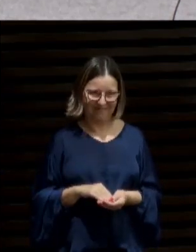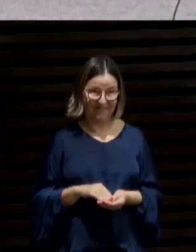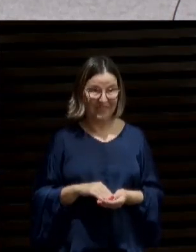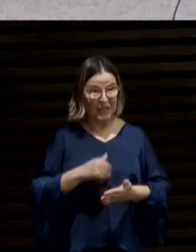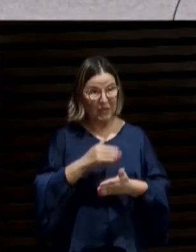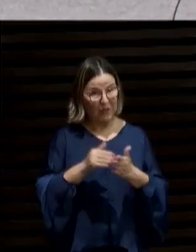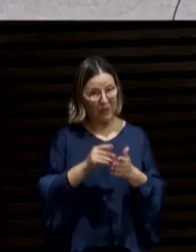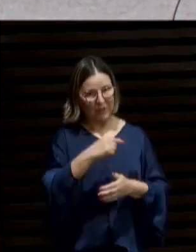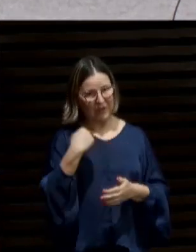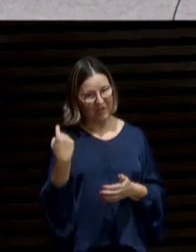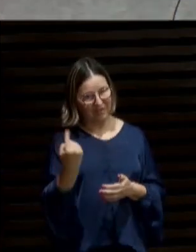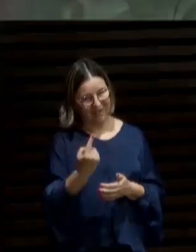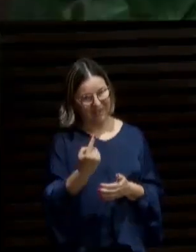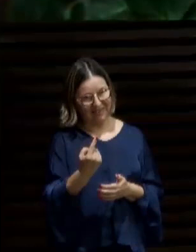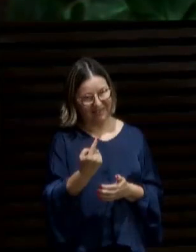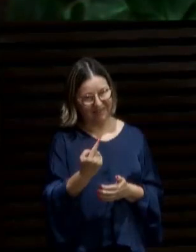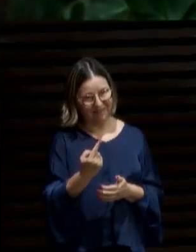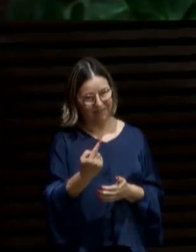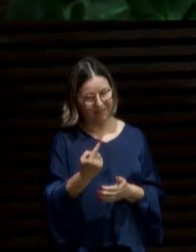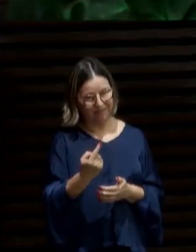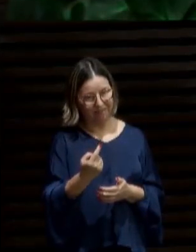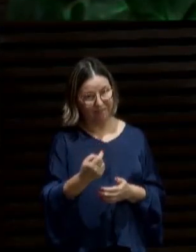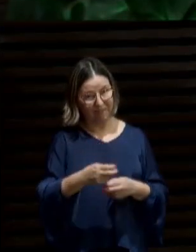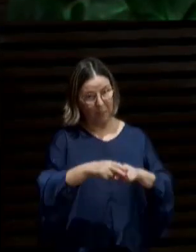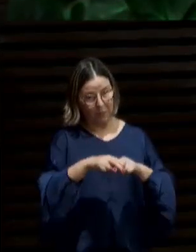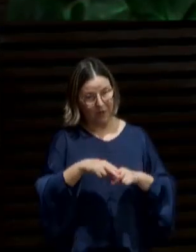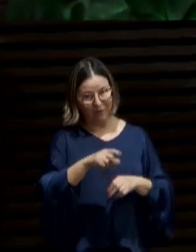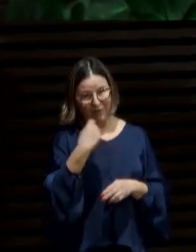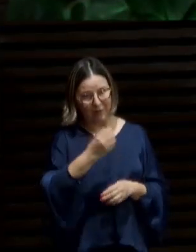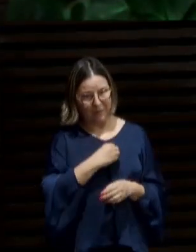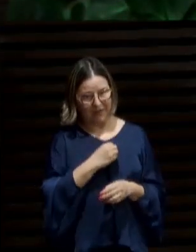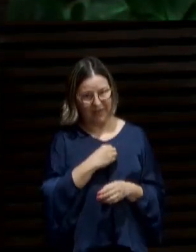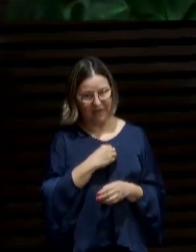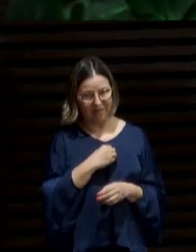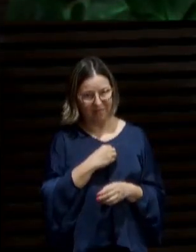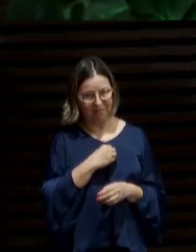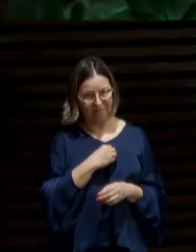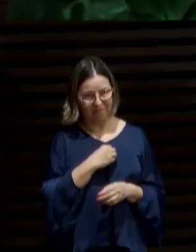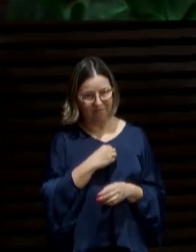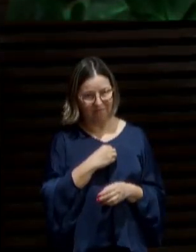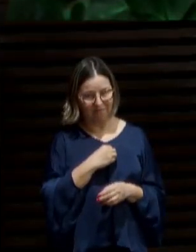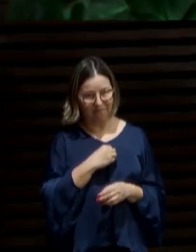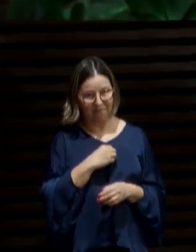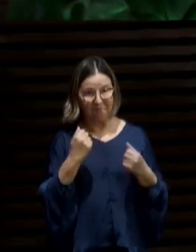Todos nós, em razão do nosso pecado, deveríamos todos ir para o inferno.